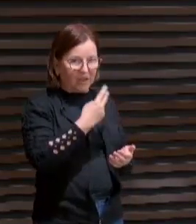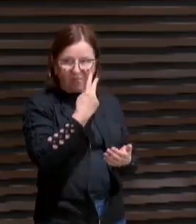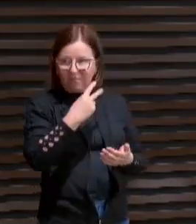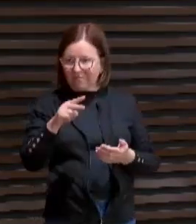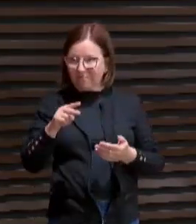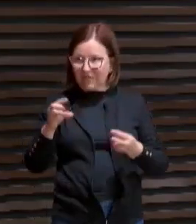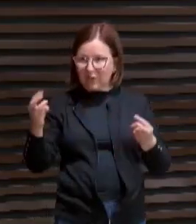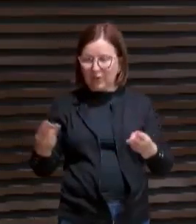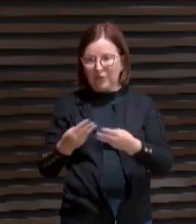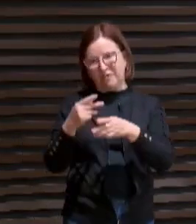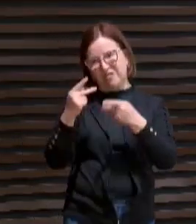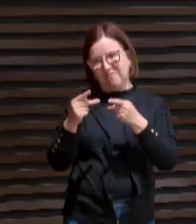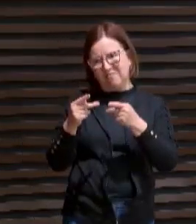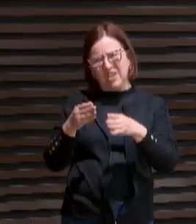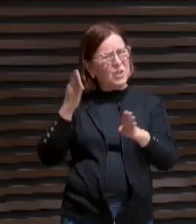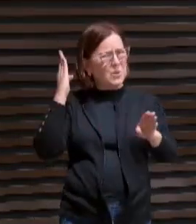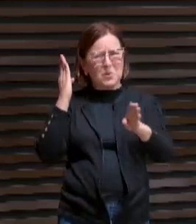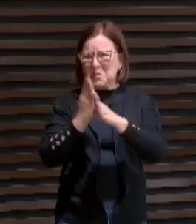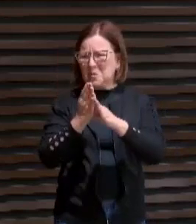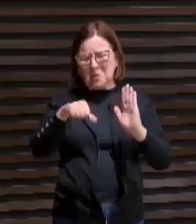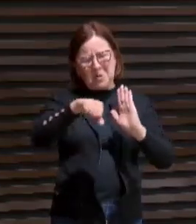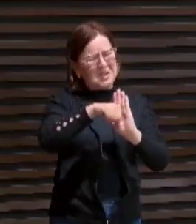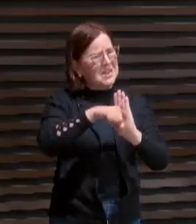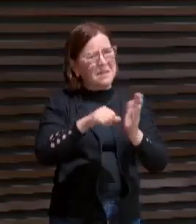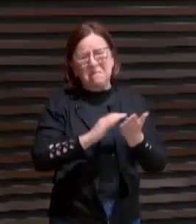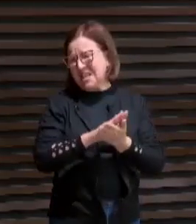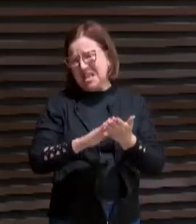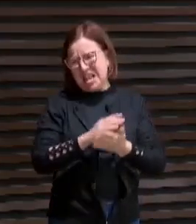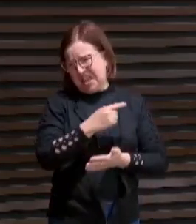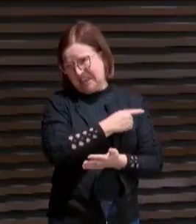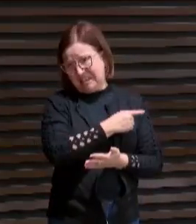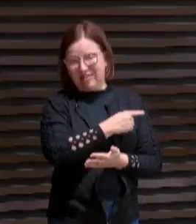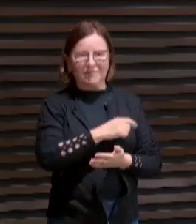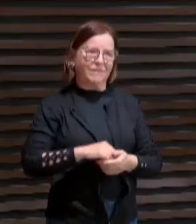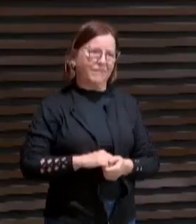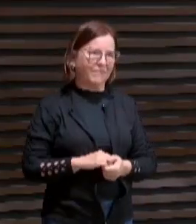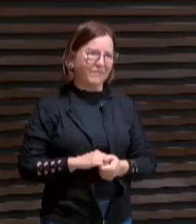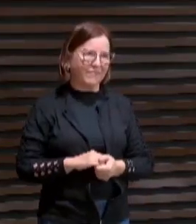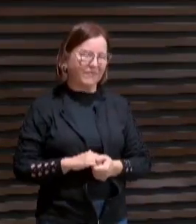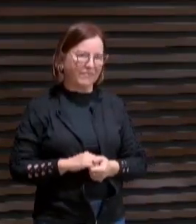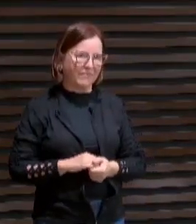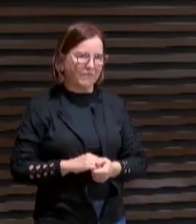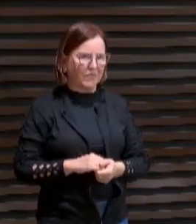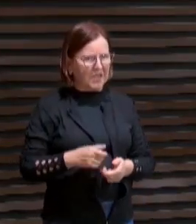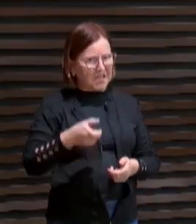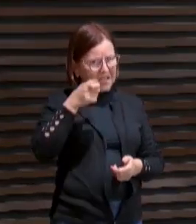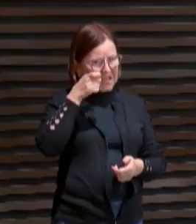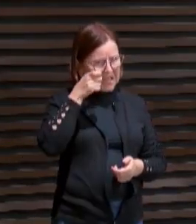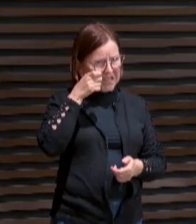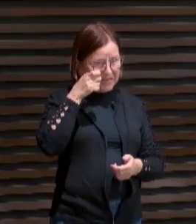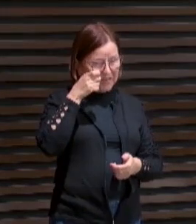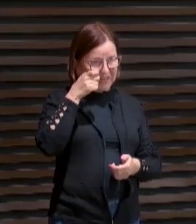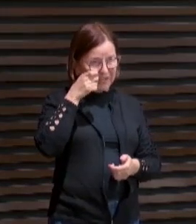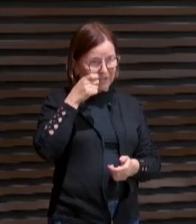disse: eu não acho nele crime algum. É tão interessante a narrativa de